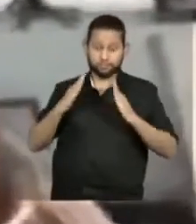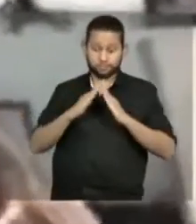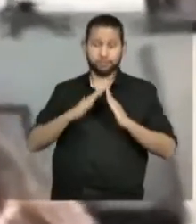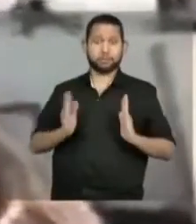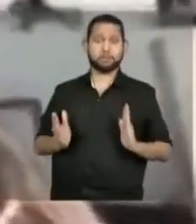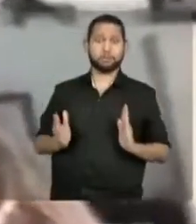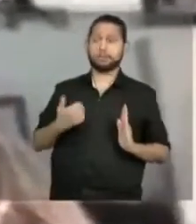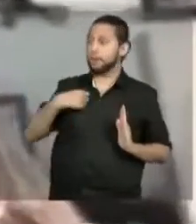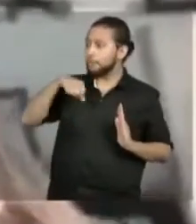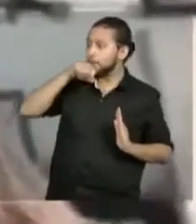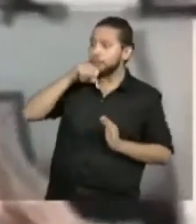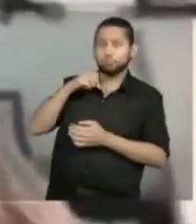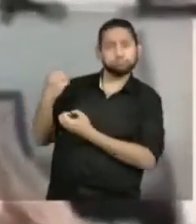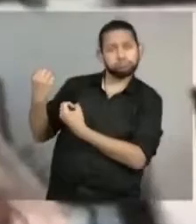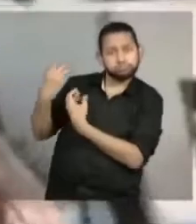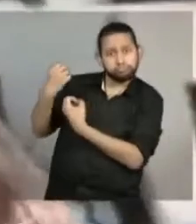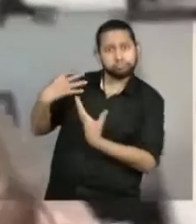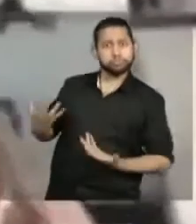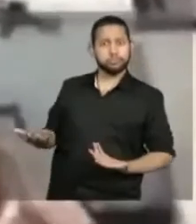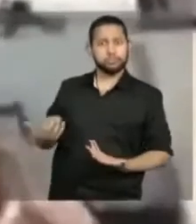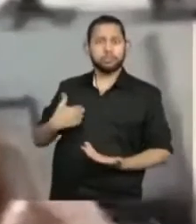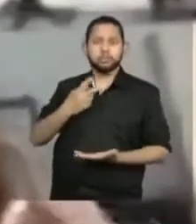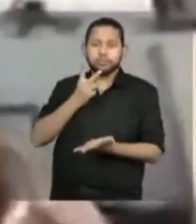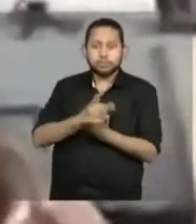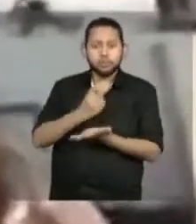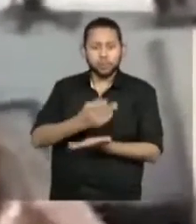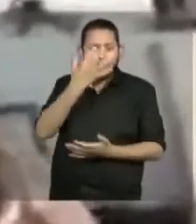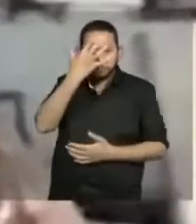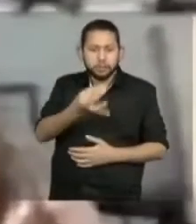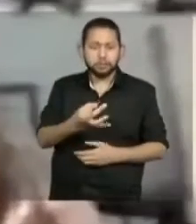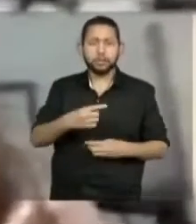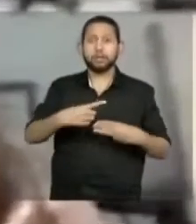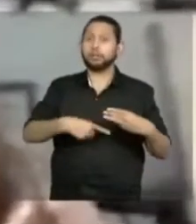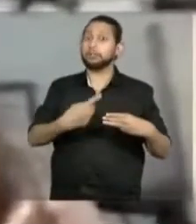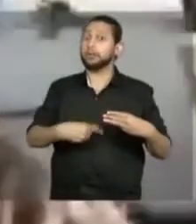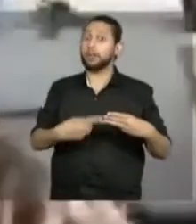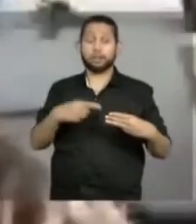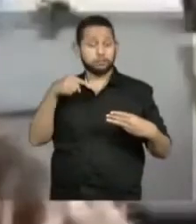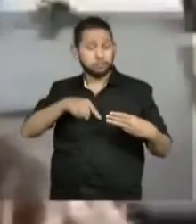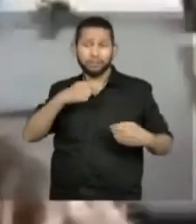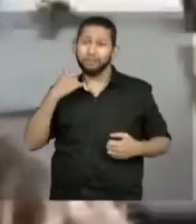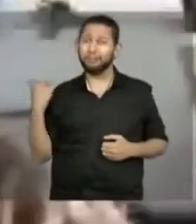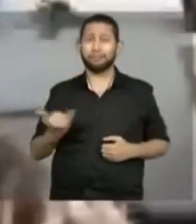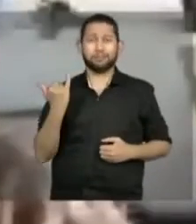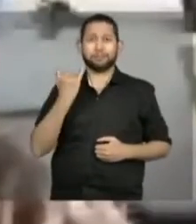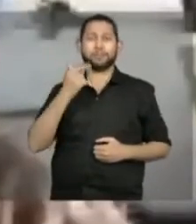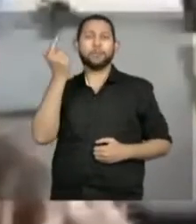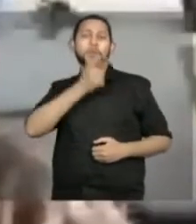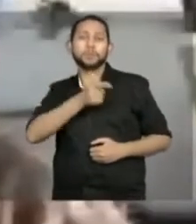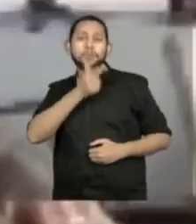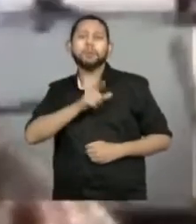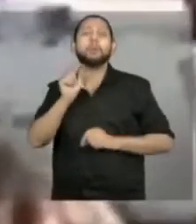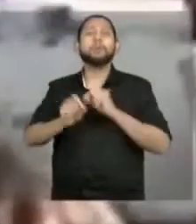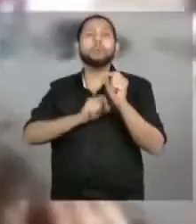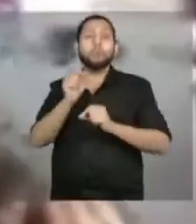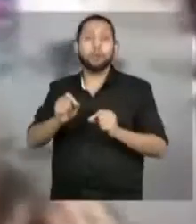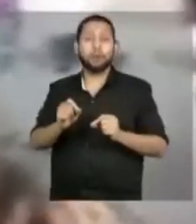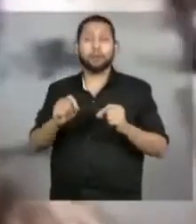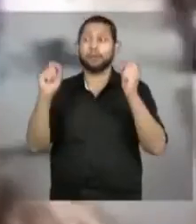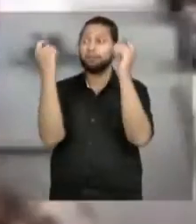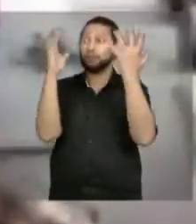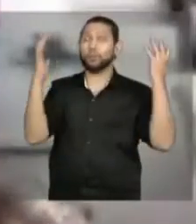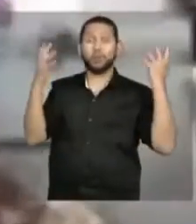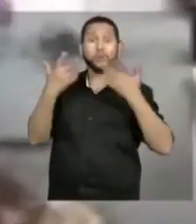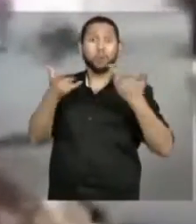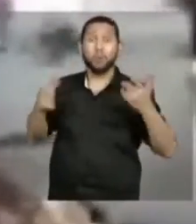influência da minha mãe, eu sempre compreendi que a reciclagem era um processo importante para a gente consumir menos recursos